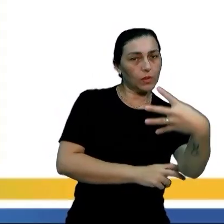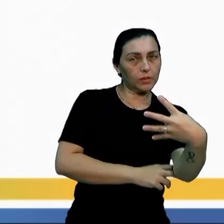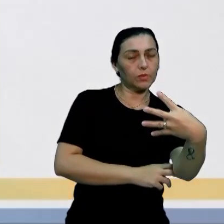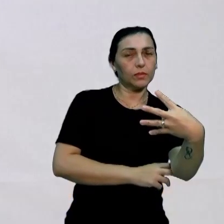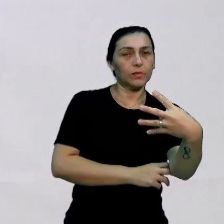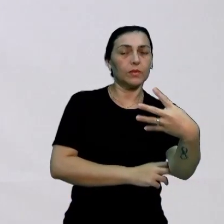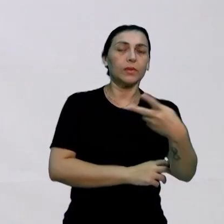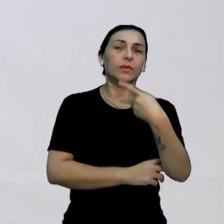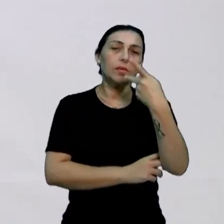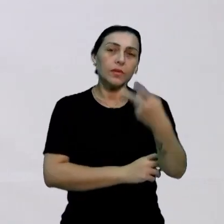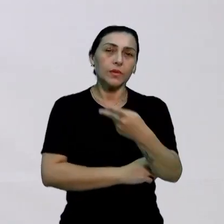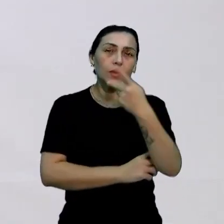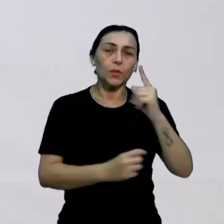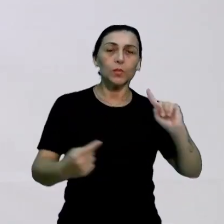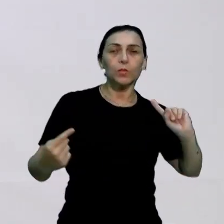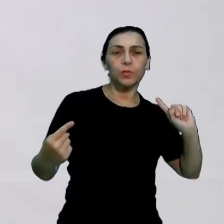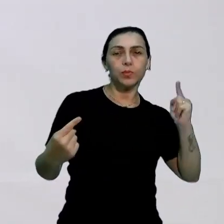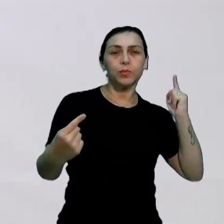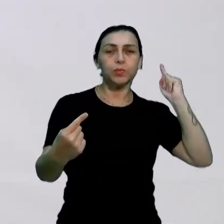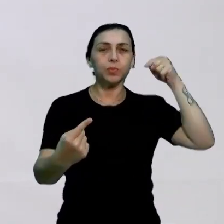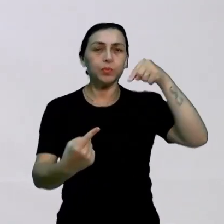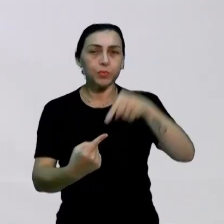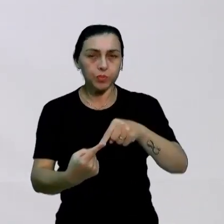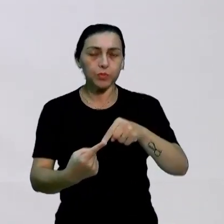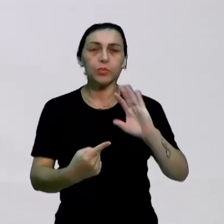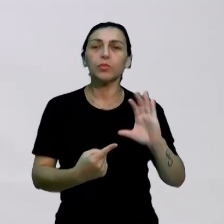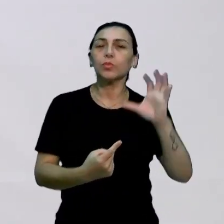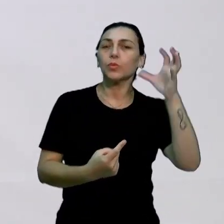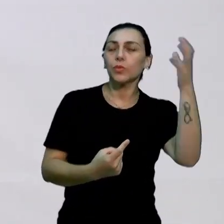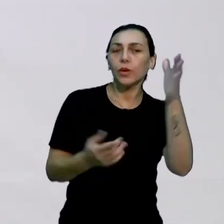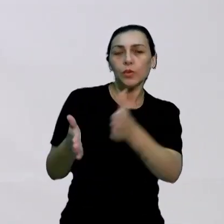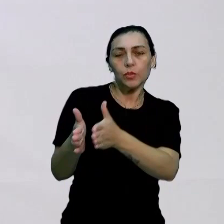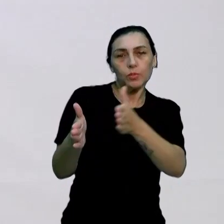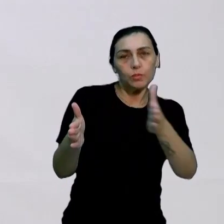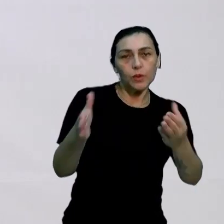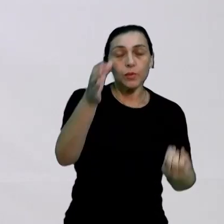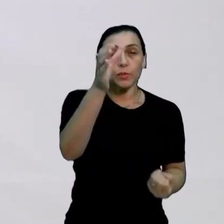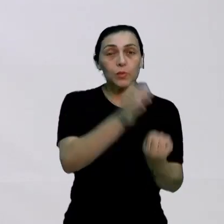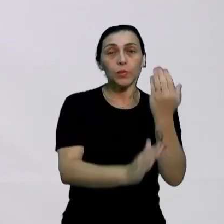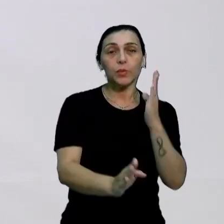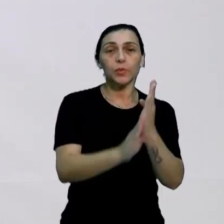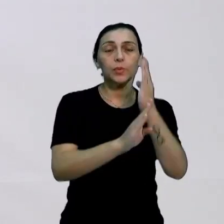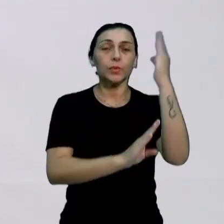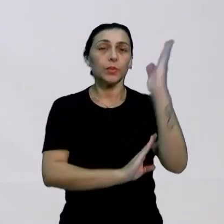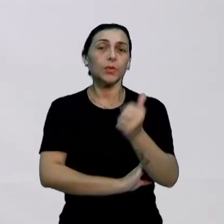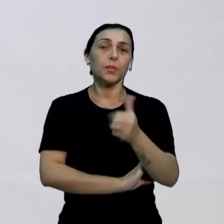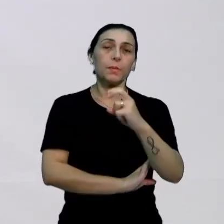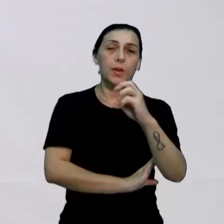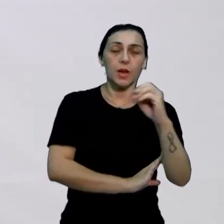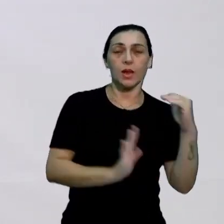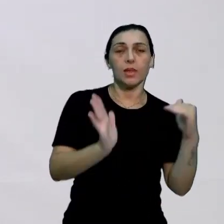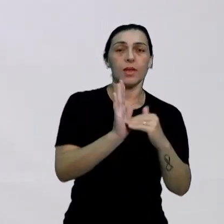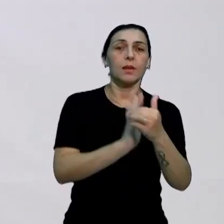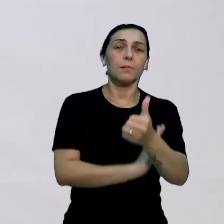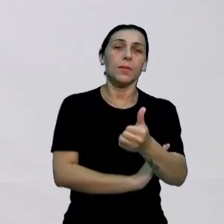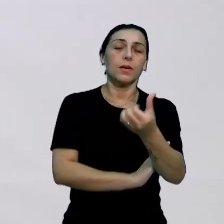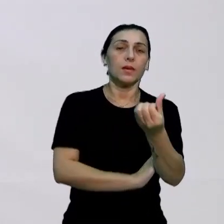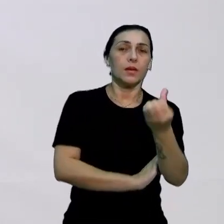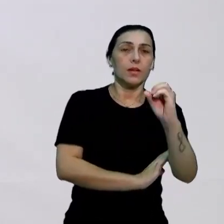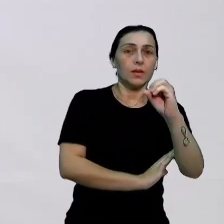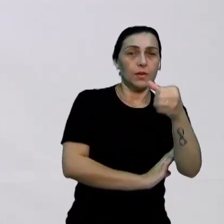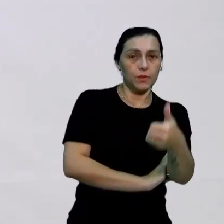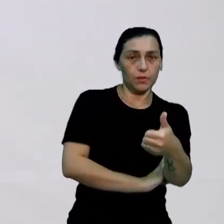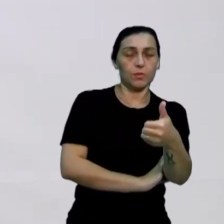Quando a gente fala do quinhentismo, ele acontece aí no período de descoberta do Brasil de 1500 a